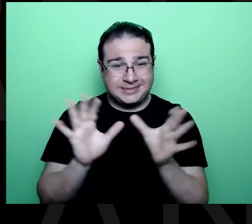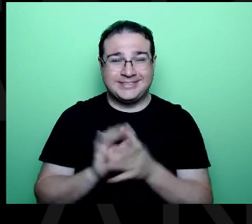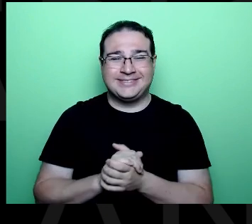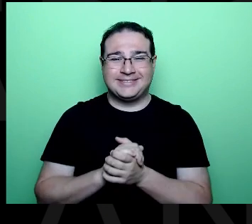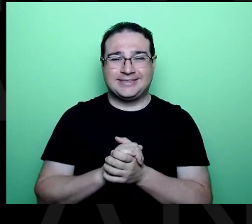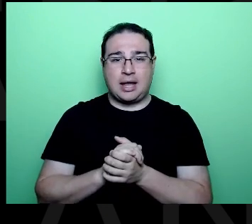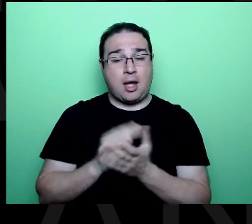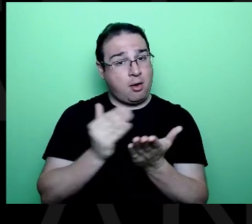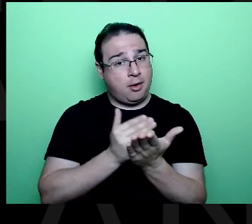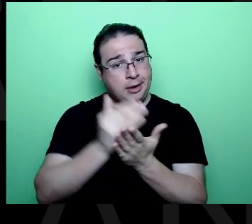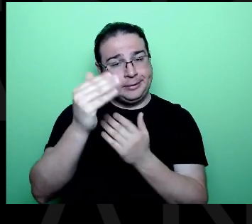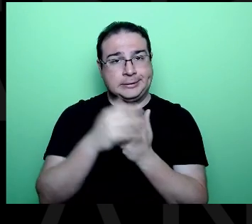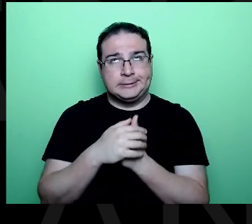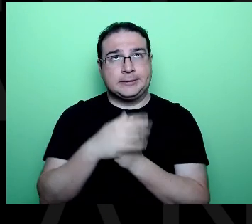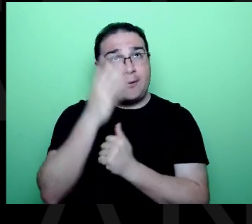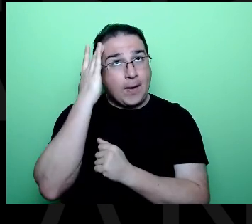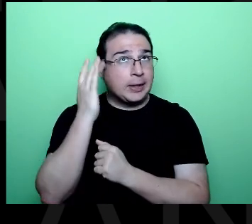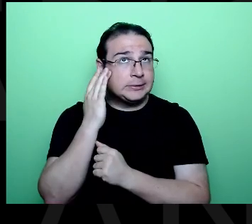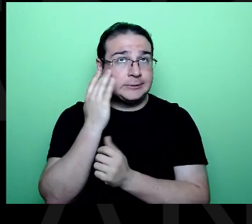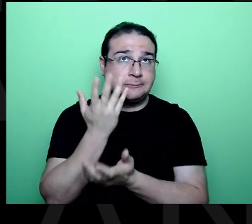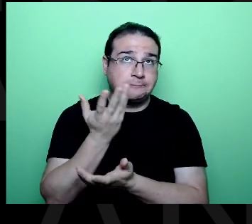Pode falar, Bom, não, começando